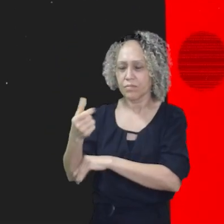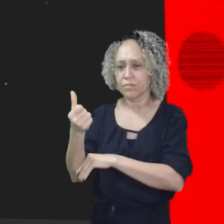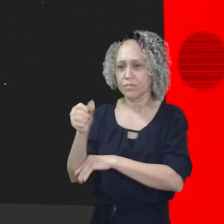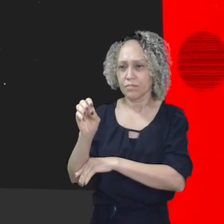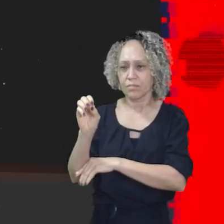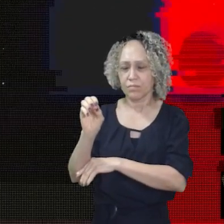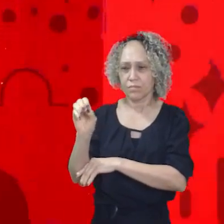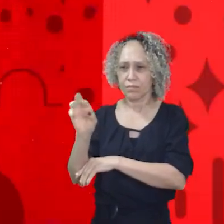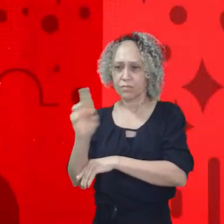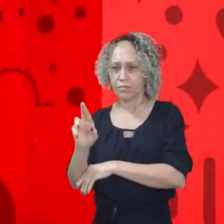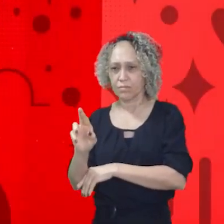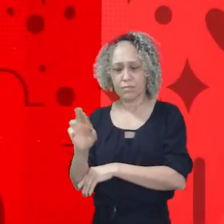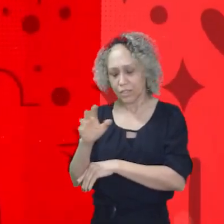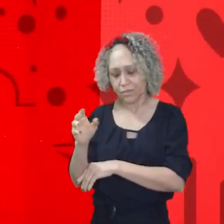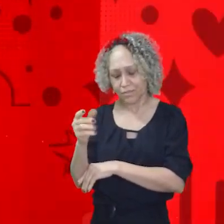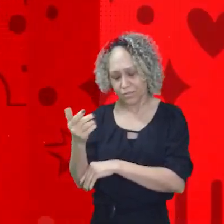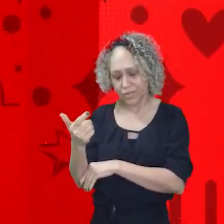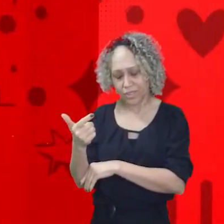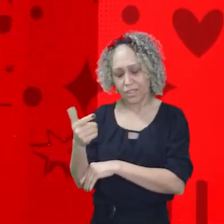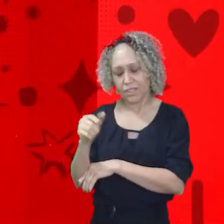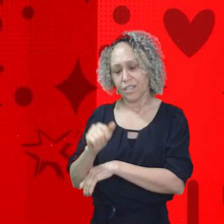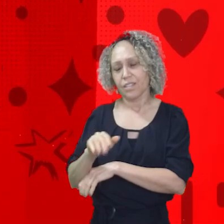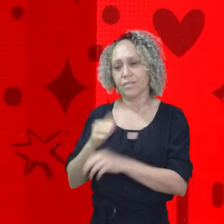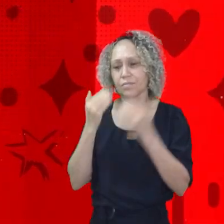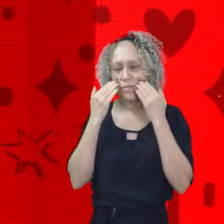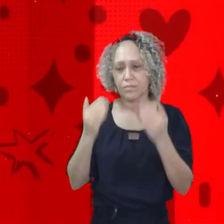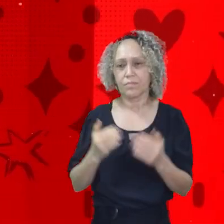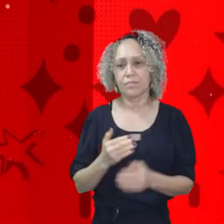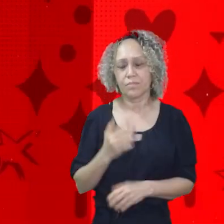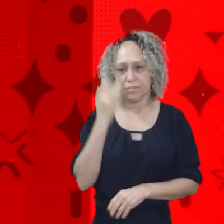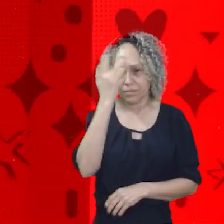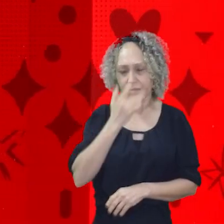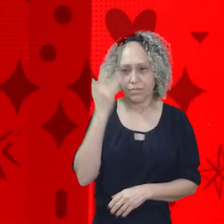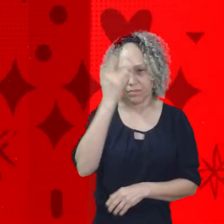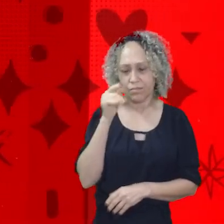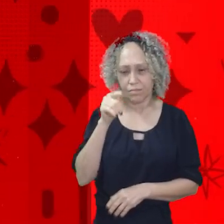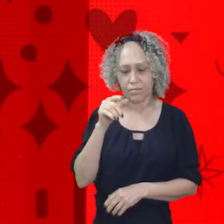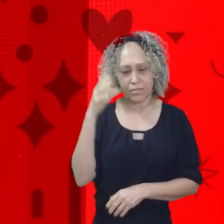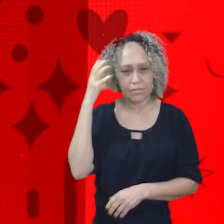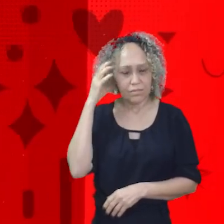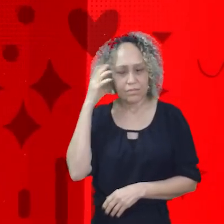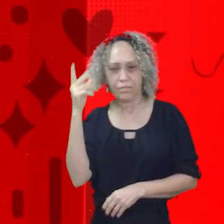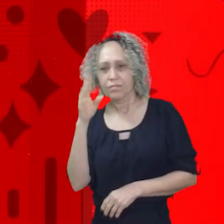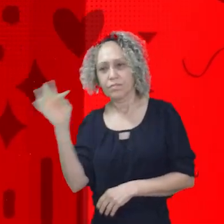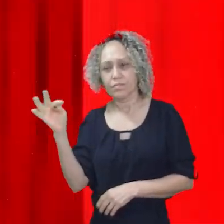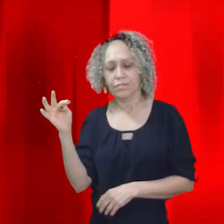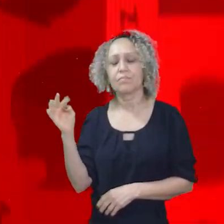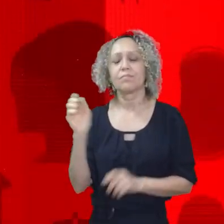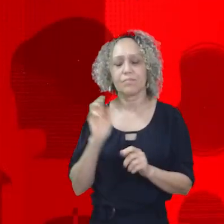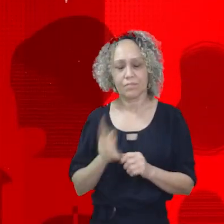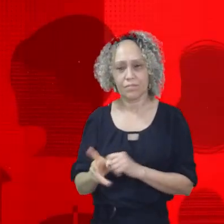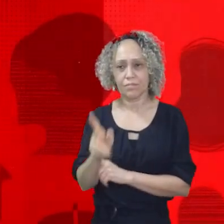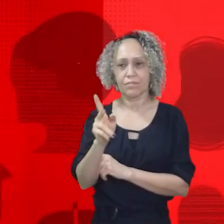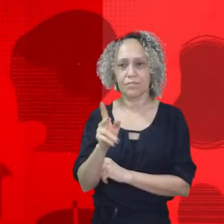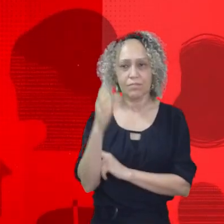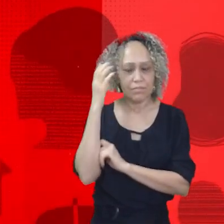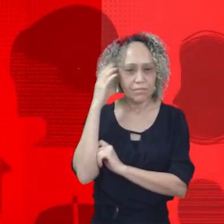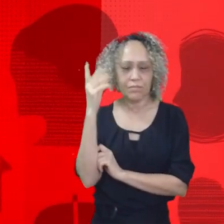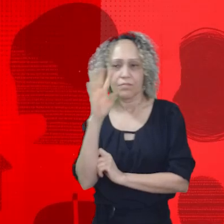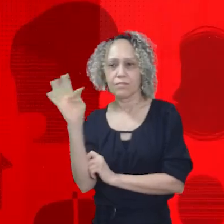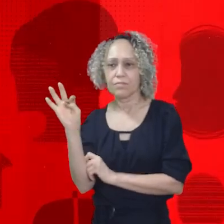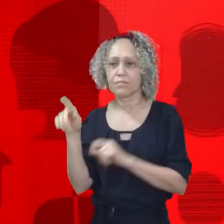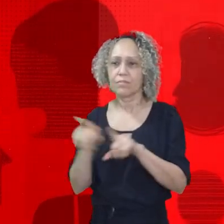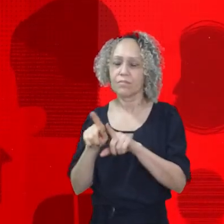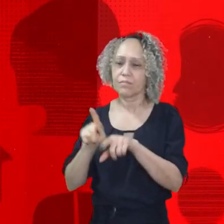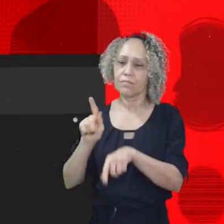4.600 episódios. Você que está ouvindo a Rádio PT, continue sintonizado ou sintonizada. A Rádio PT também faz